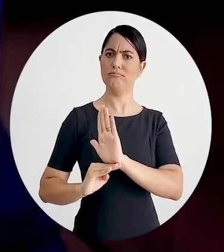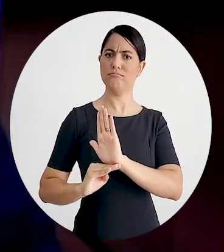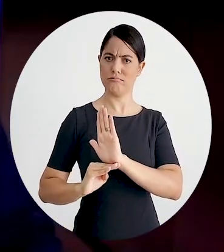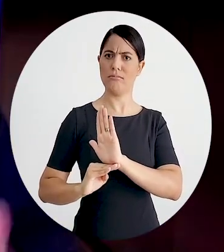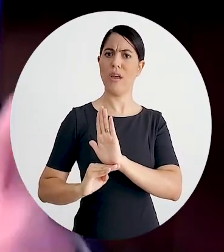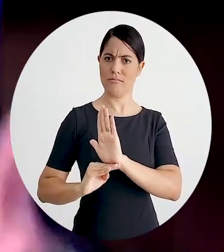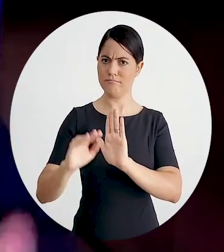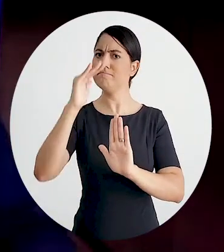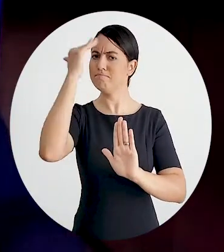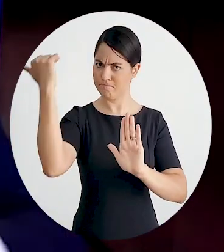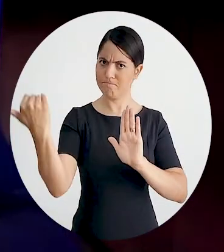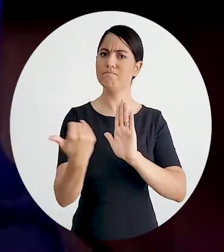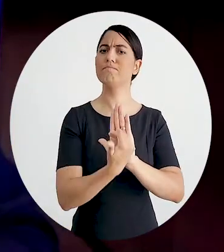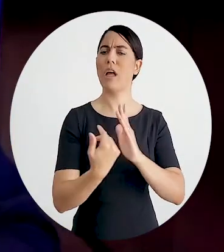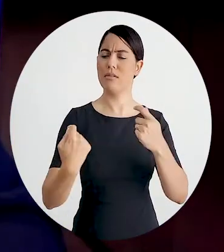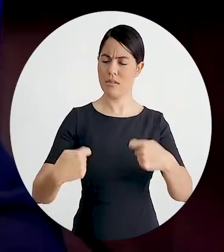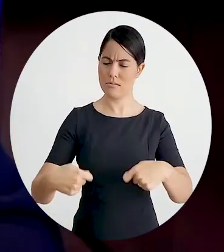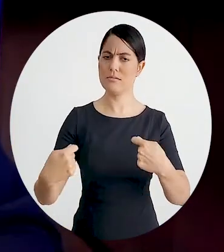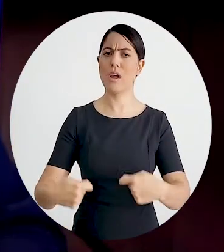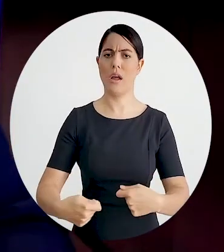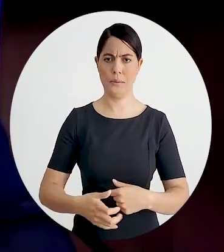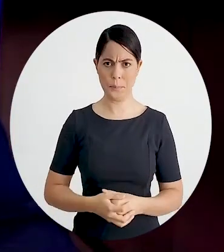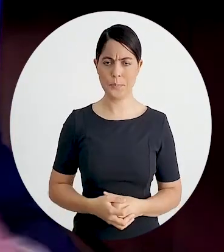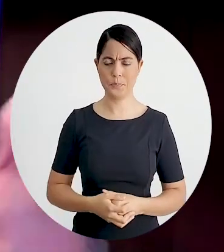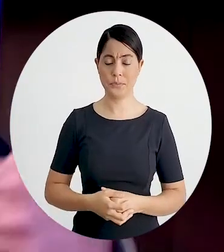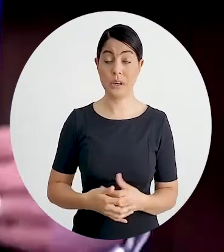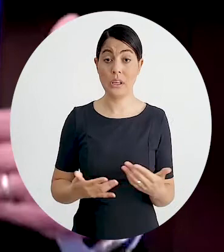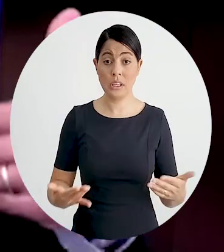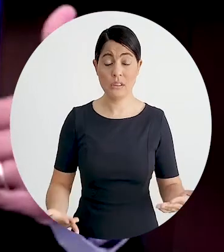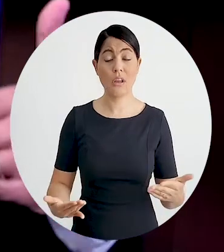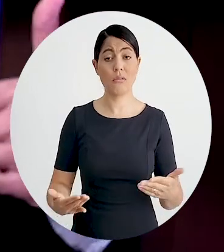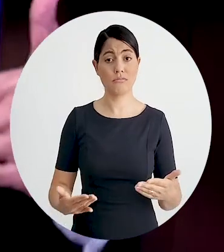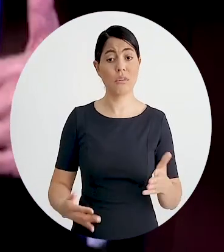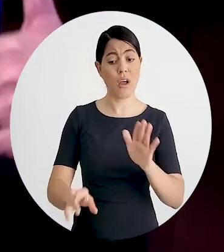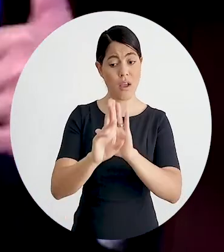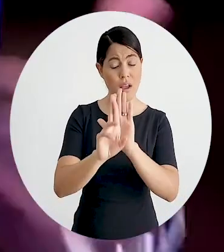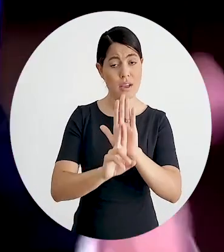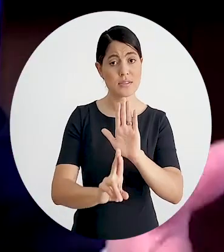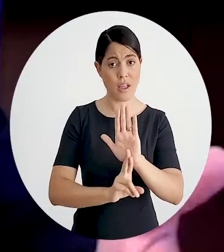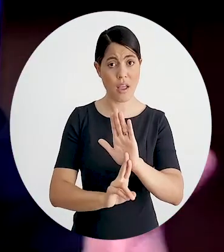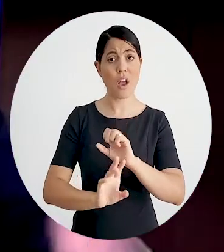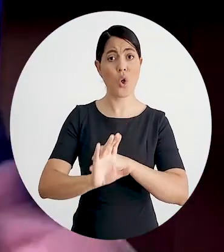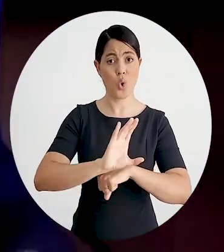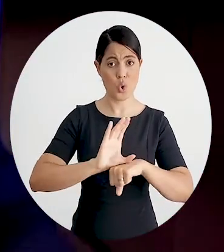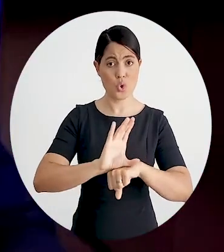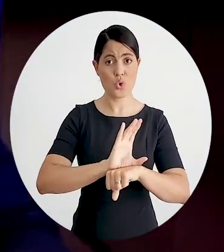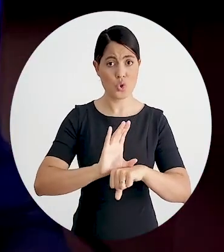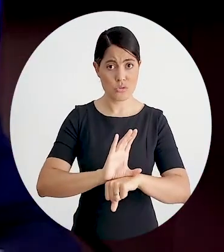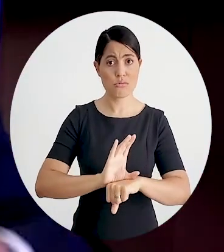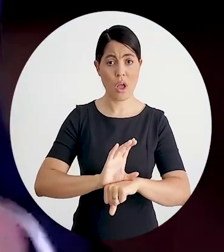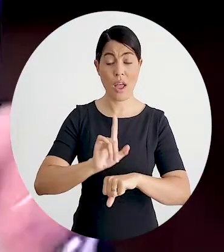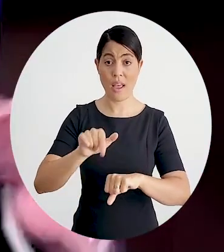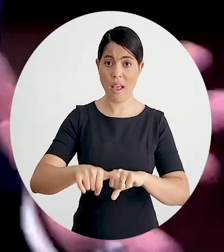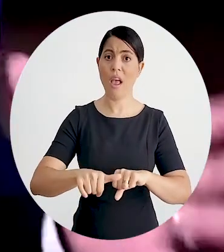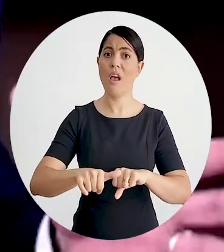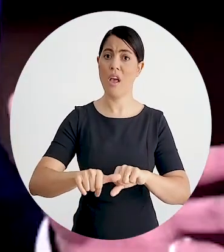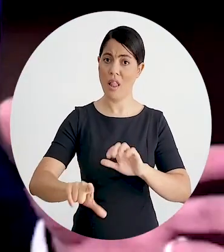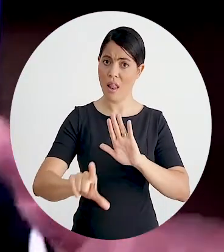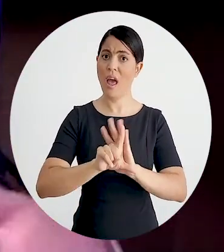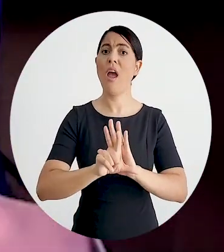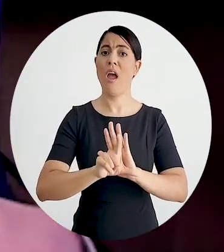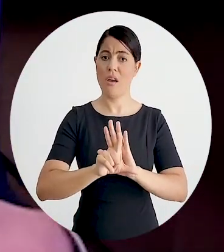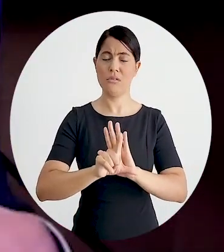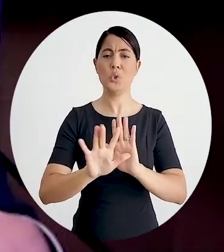aplicada, as regras e os princípios constitucionais têm força de norma, não são meras folhas de